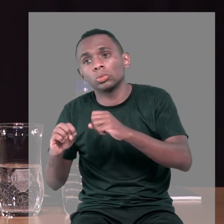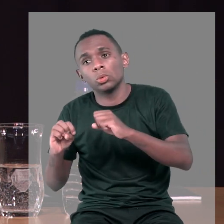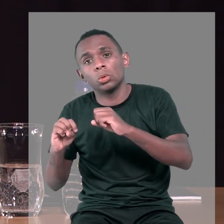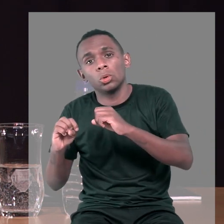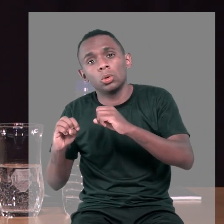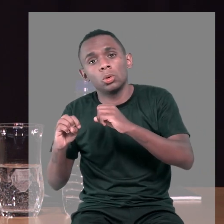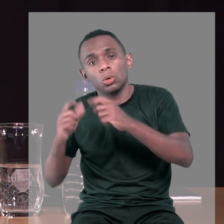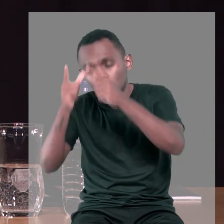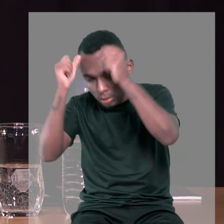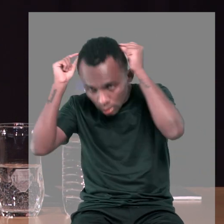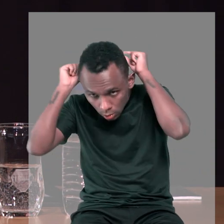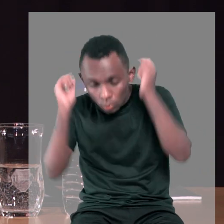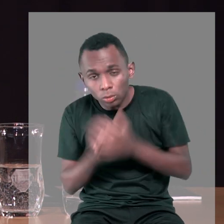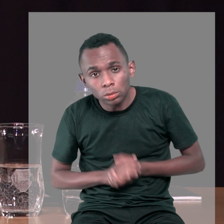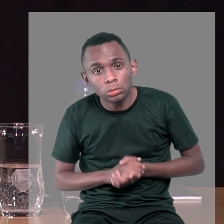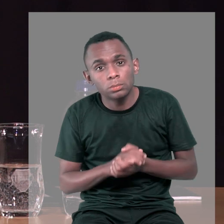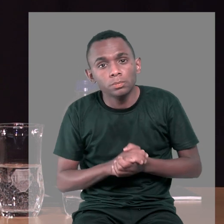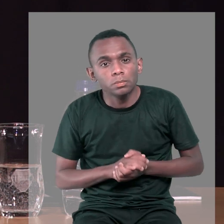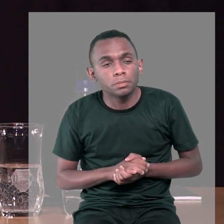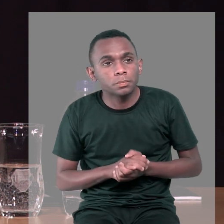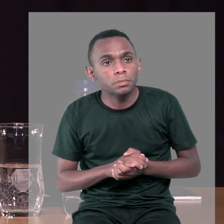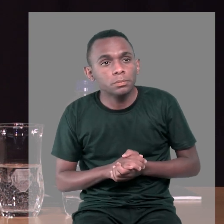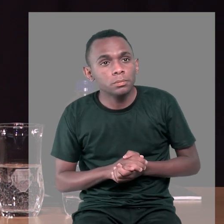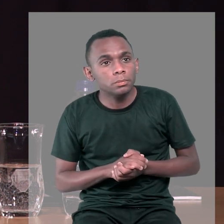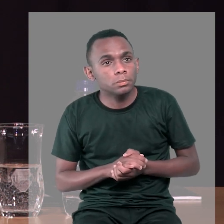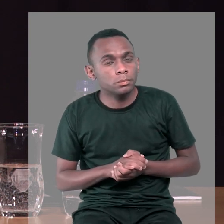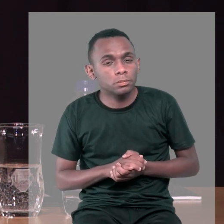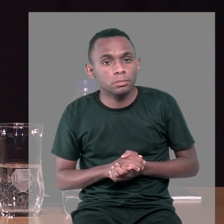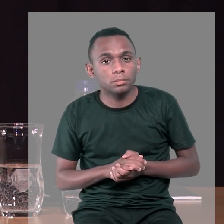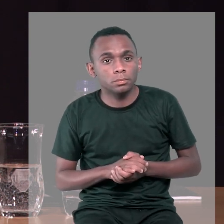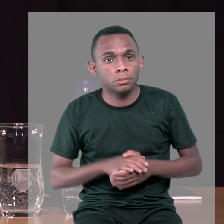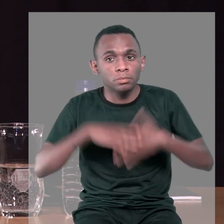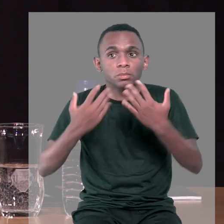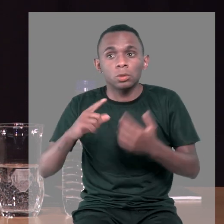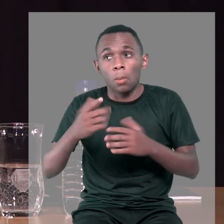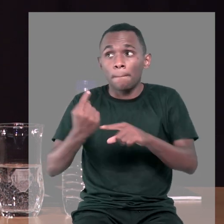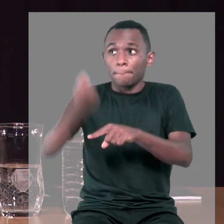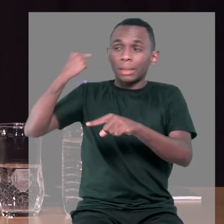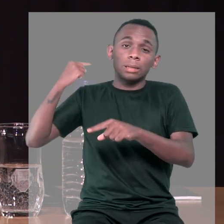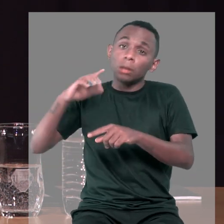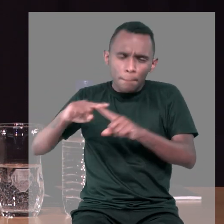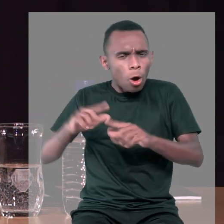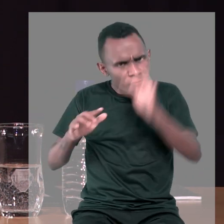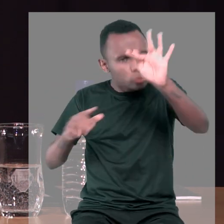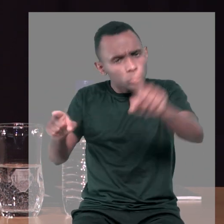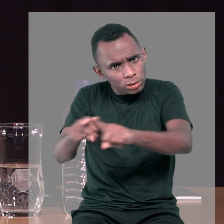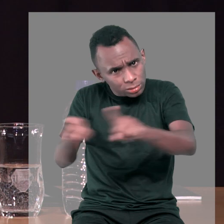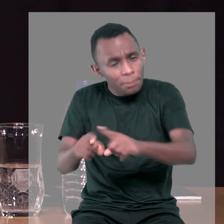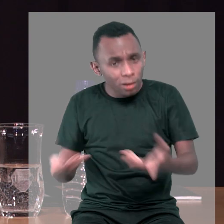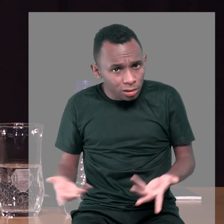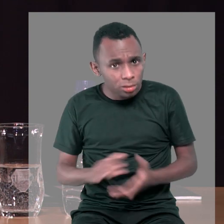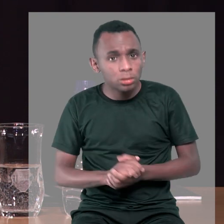Tá? E se as evidências para